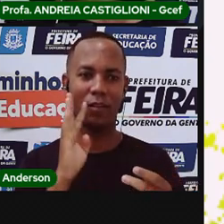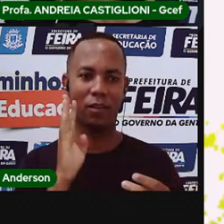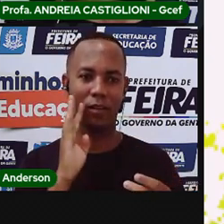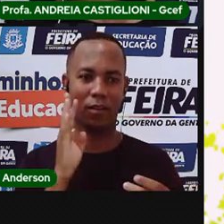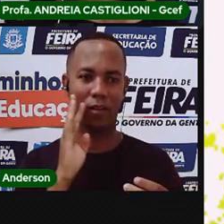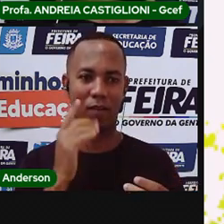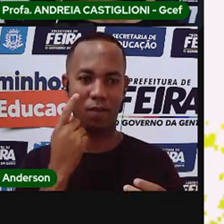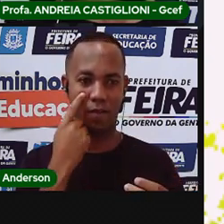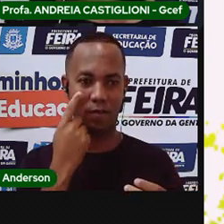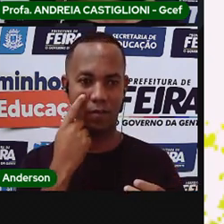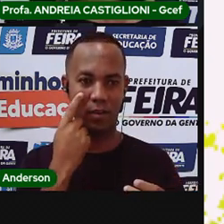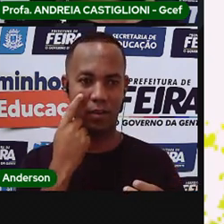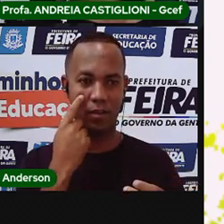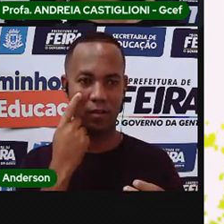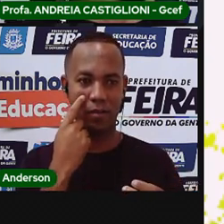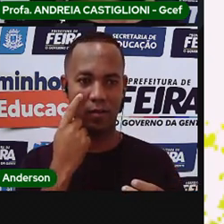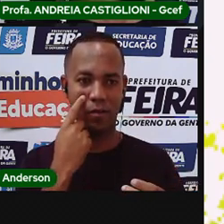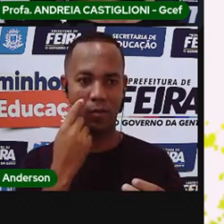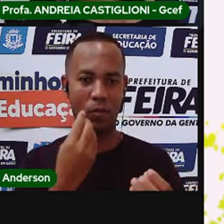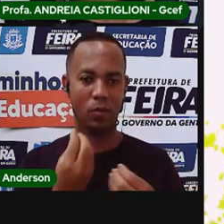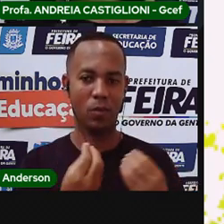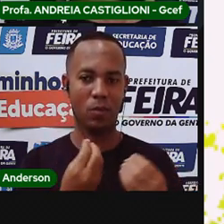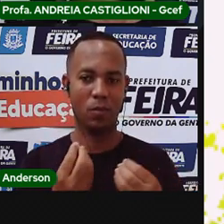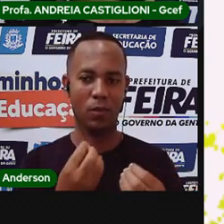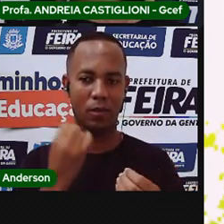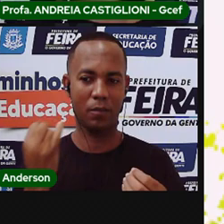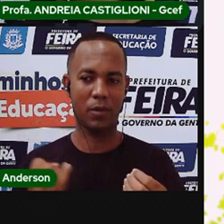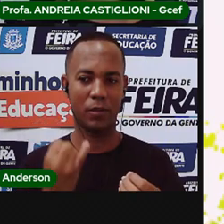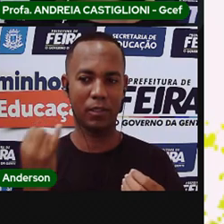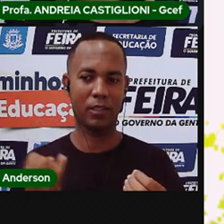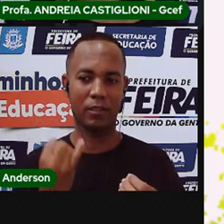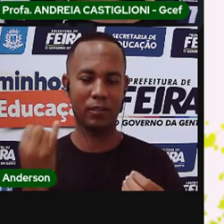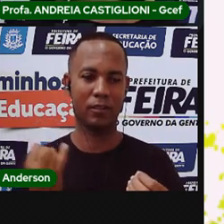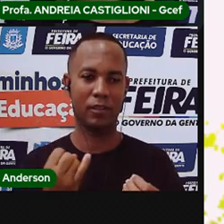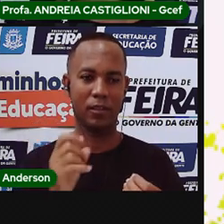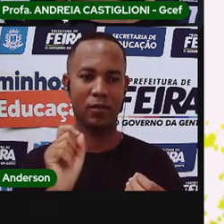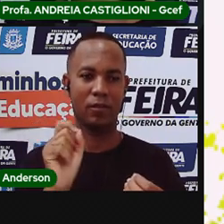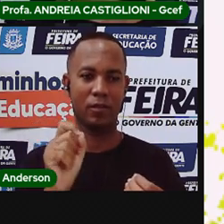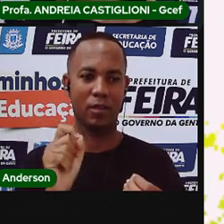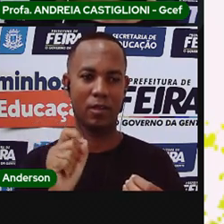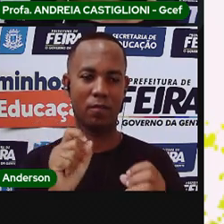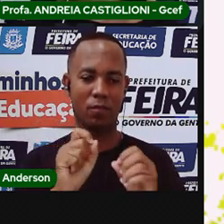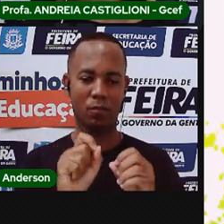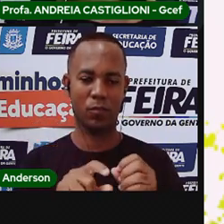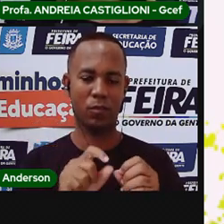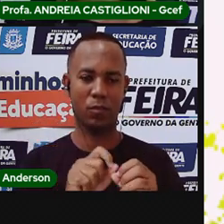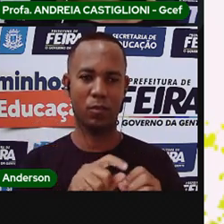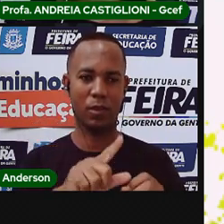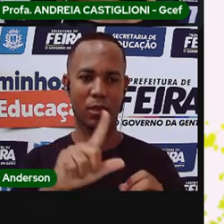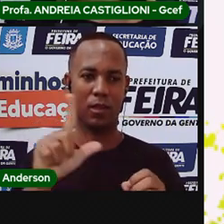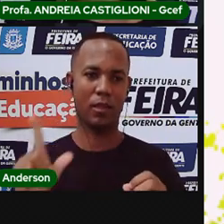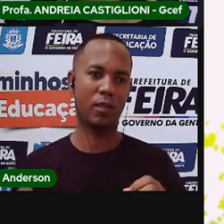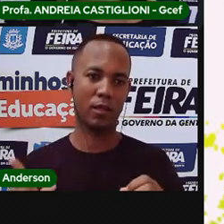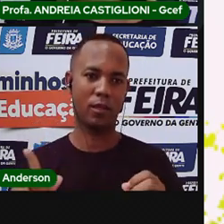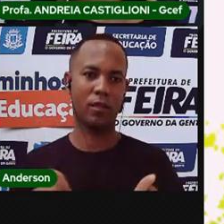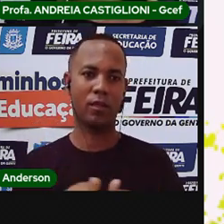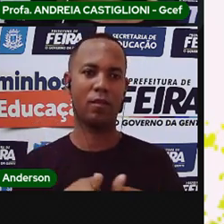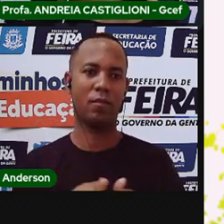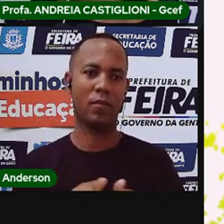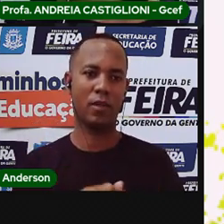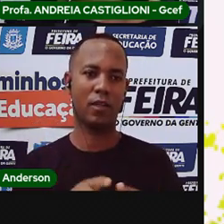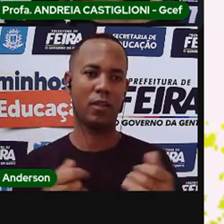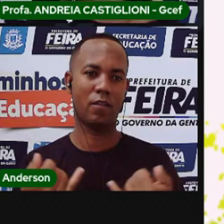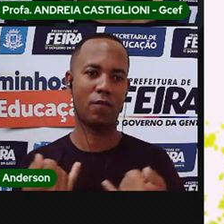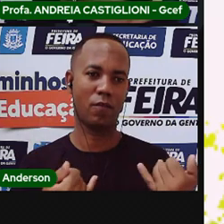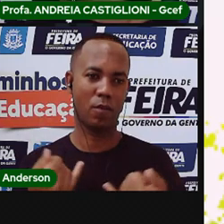Olha aí o link do Padlet. É importante que vocês façam, cliquem no link e coloquem a informação